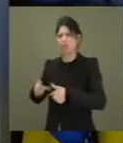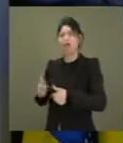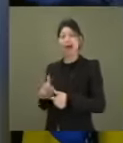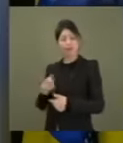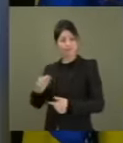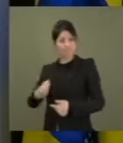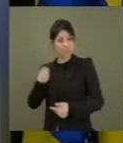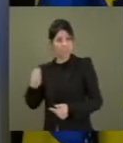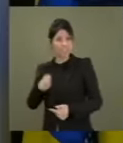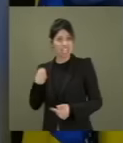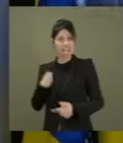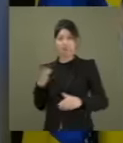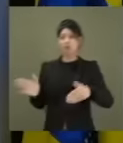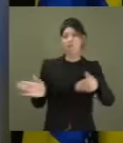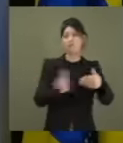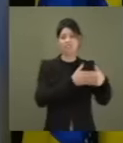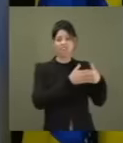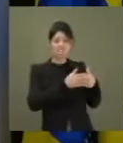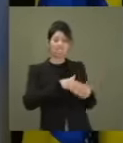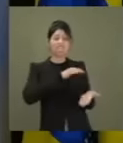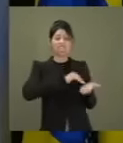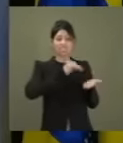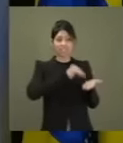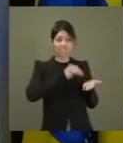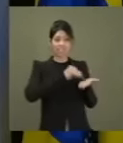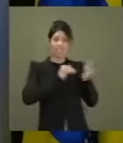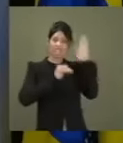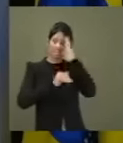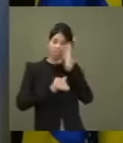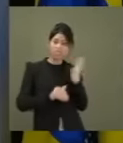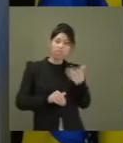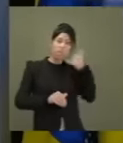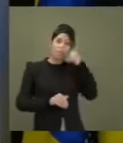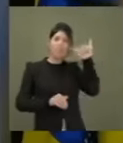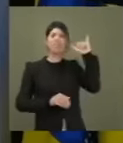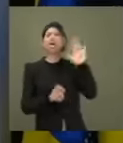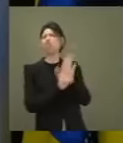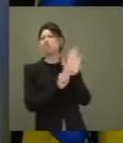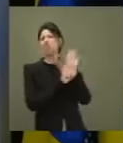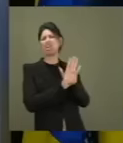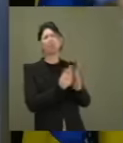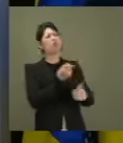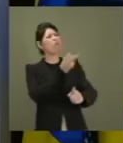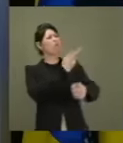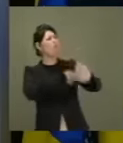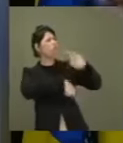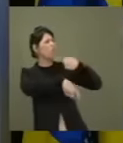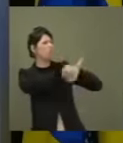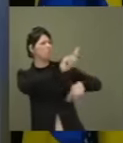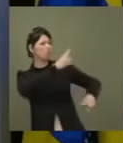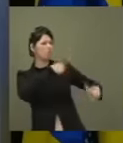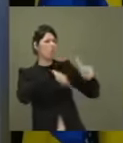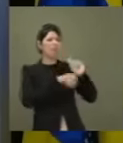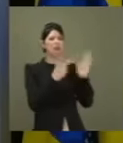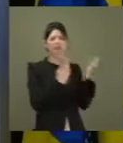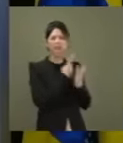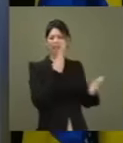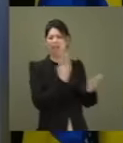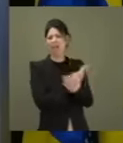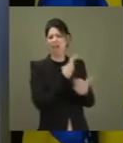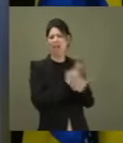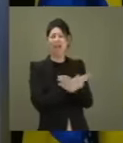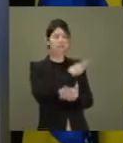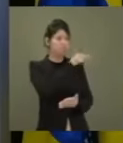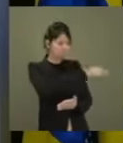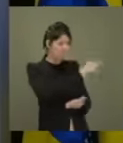SENAD, Secretaria Nacional de Prevenção às Drogas, tudo ao inverso do que se comprometeu com os